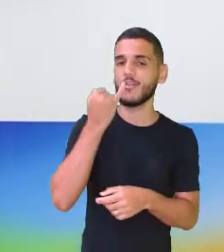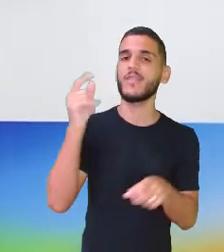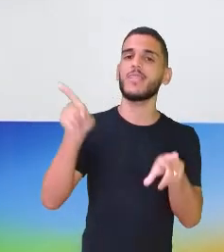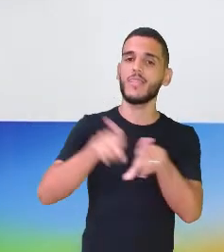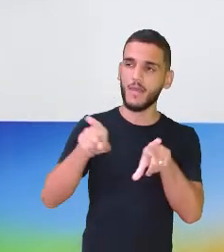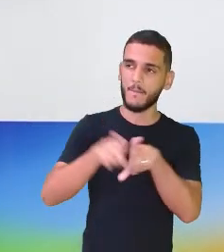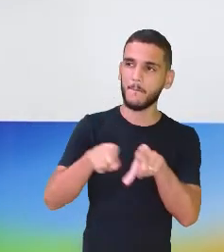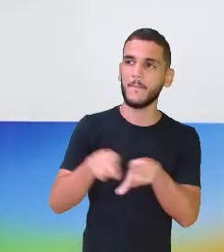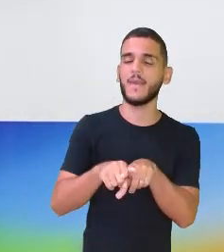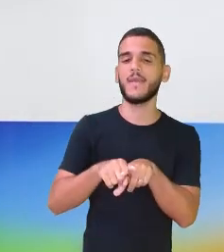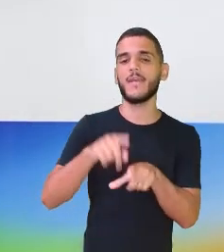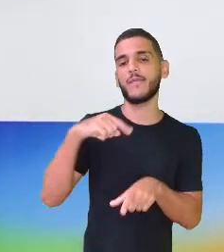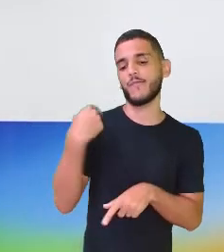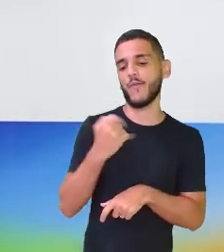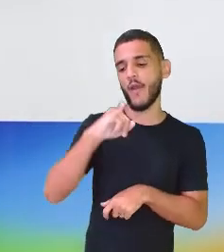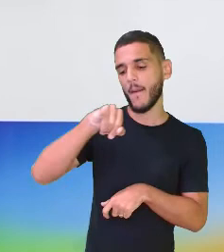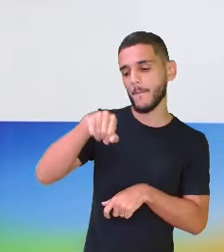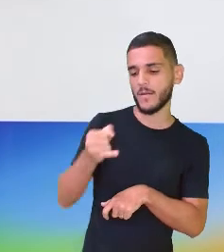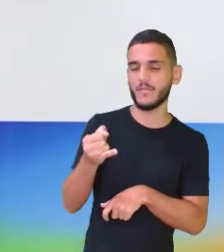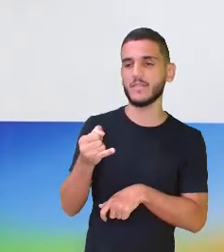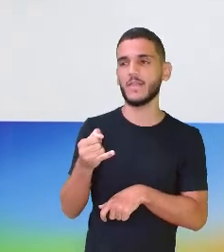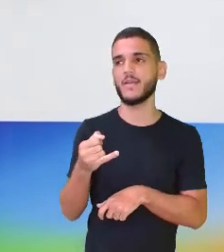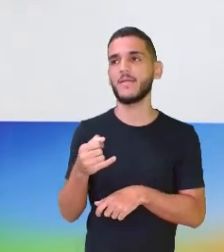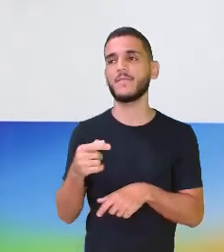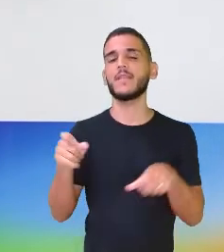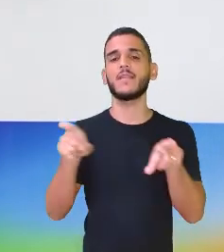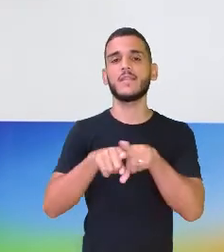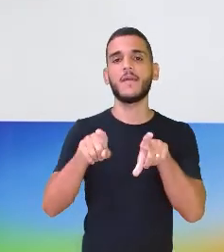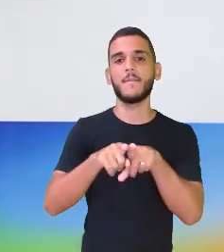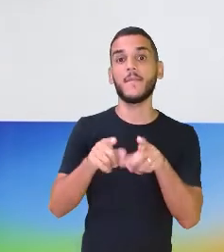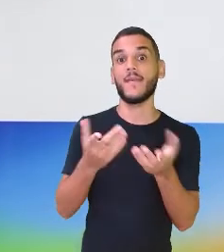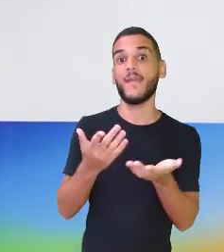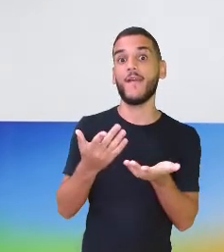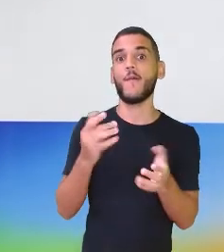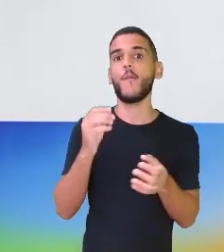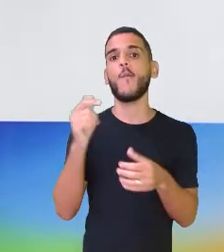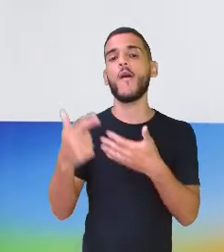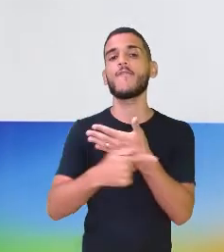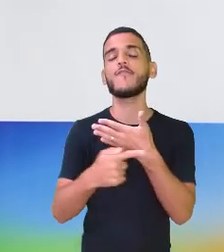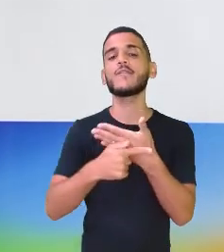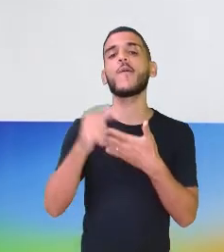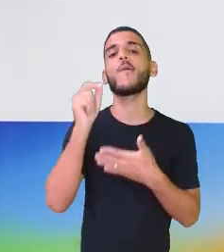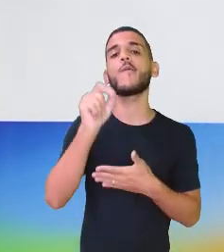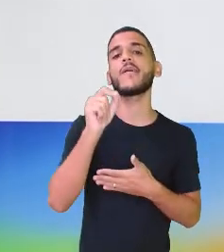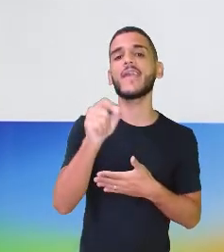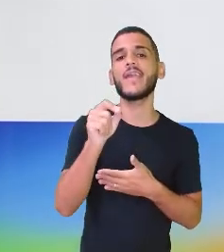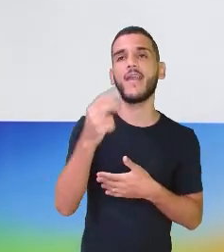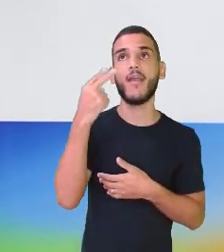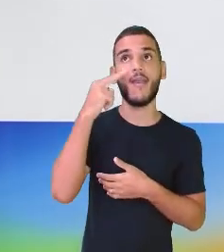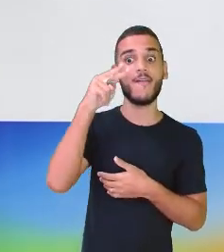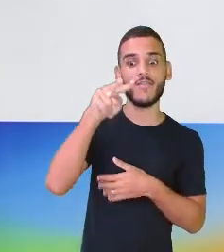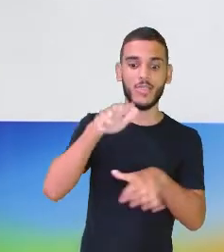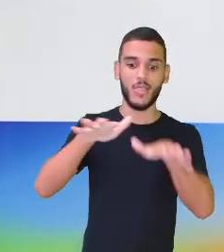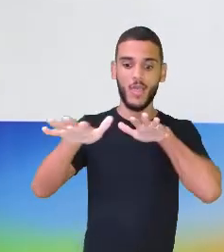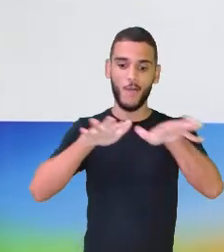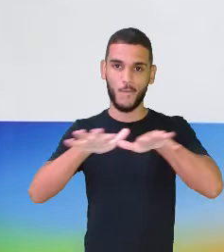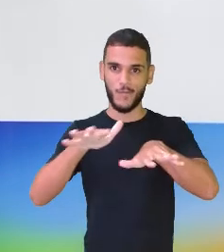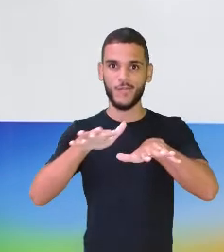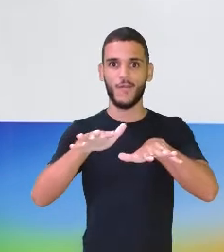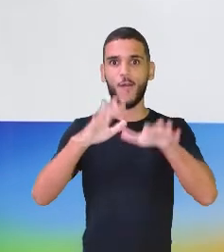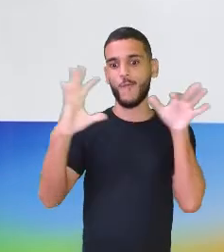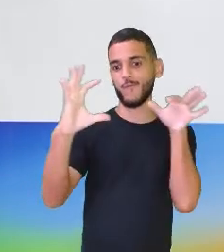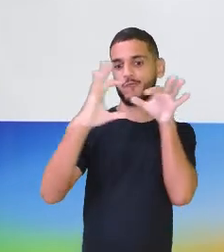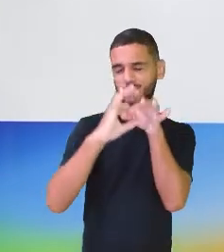pode aproveitar para desenvolver a função visomotora. Né? A gente precisa observar, a gente precisa interagir com o que a